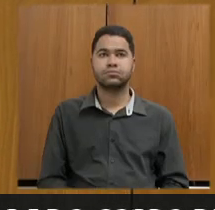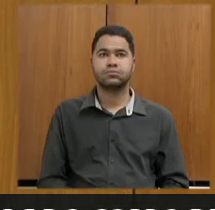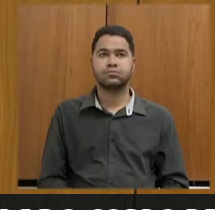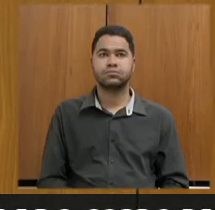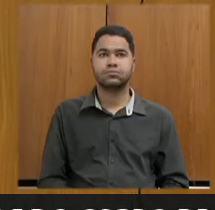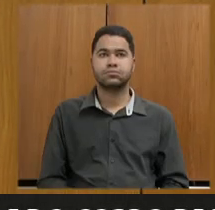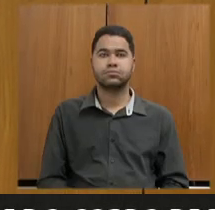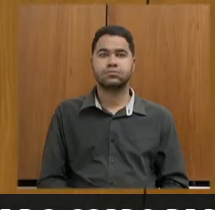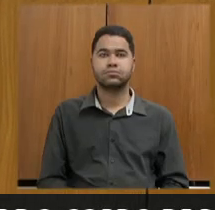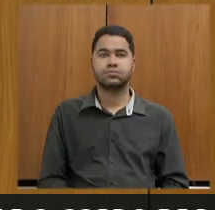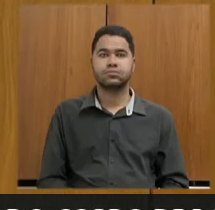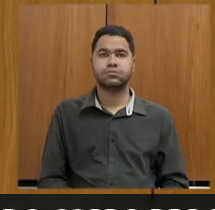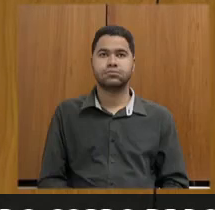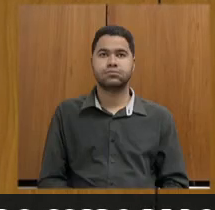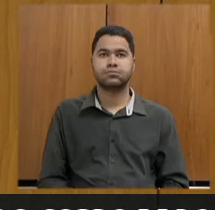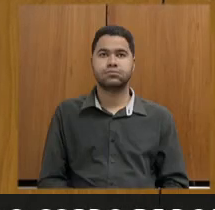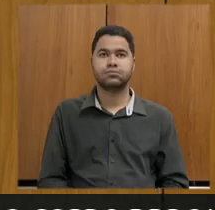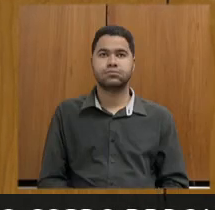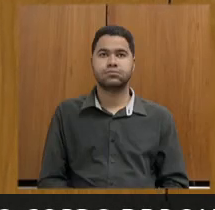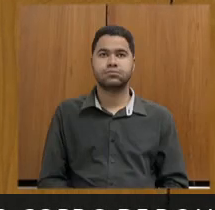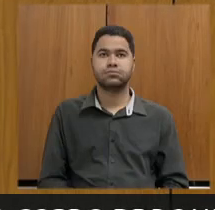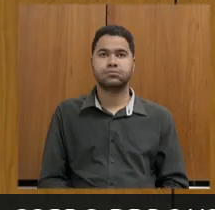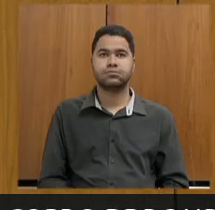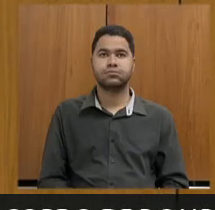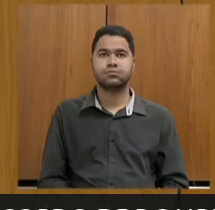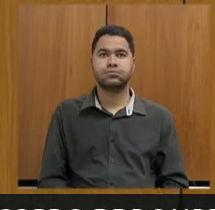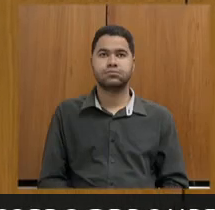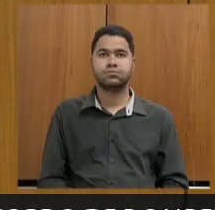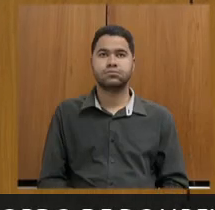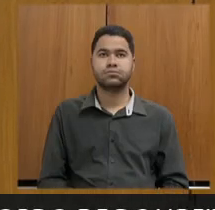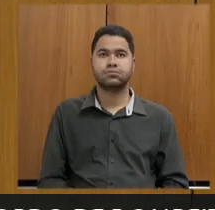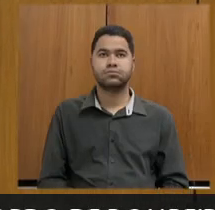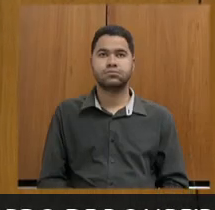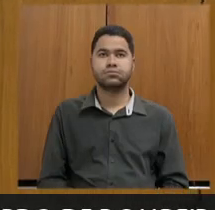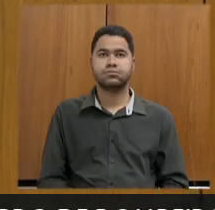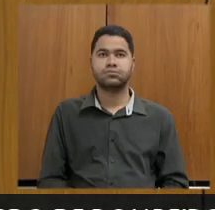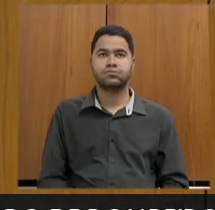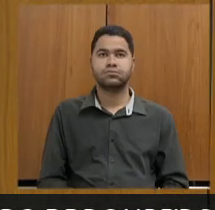vou puxar Sueli ao vivo aqui no microfone e